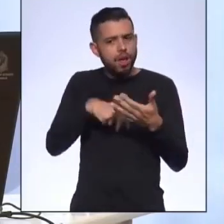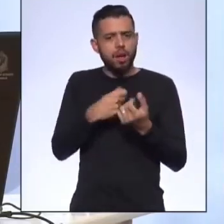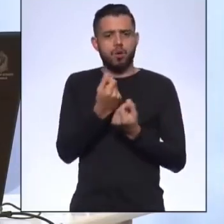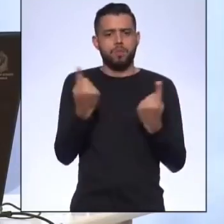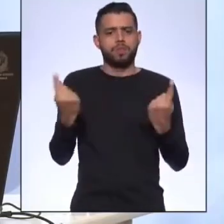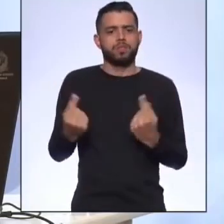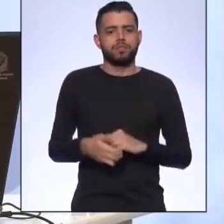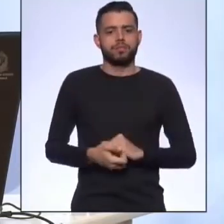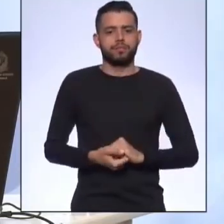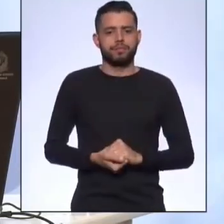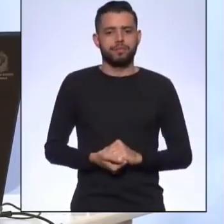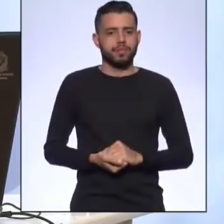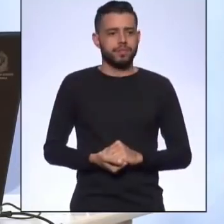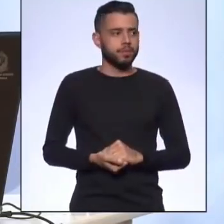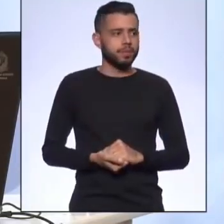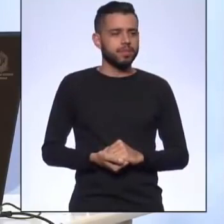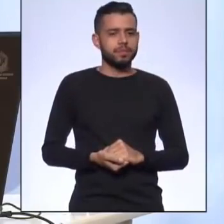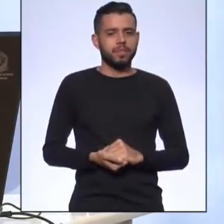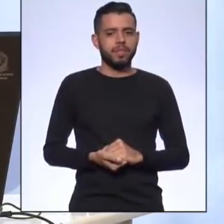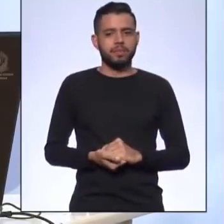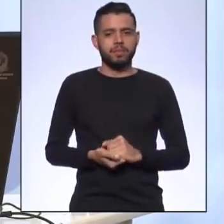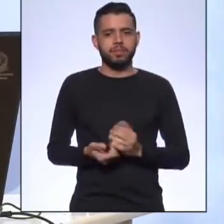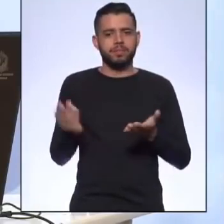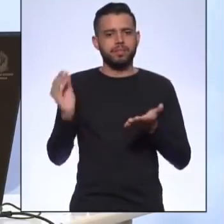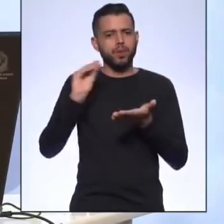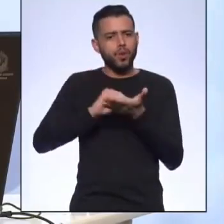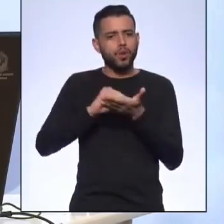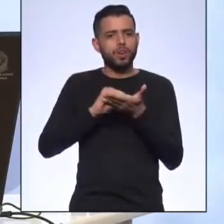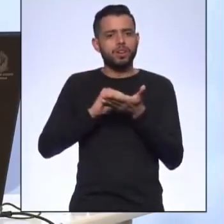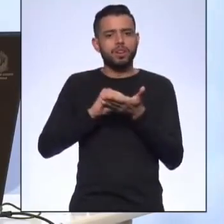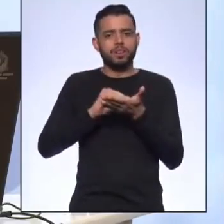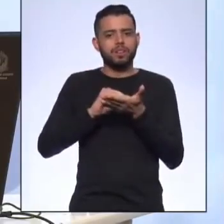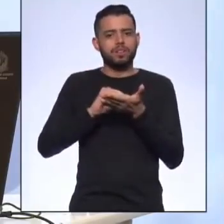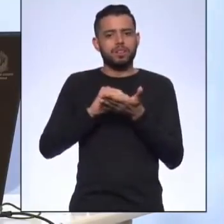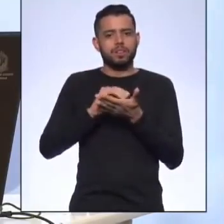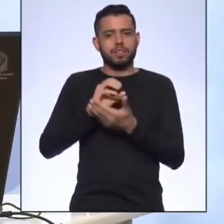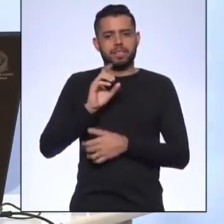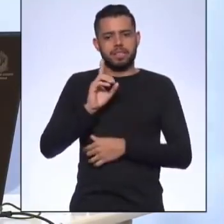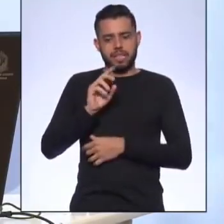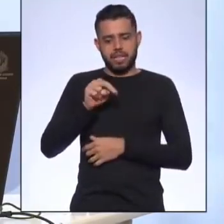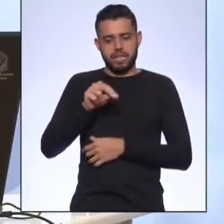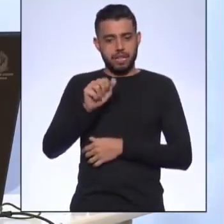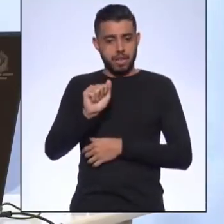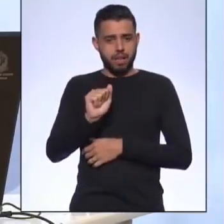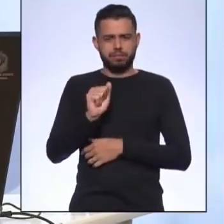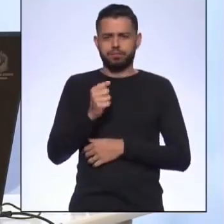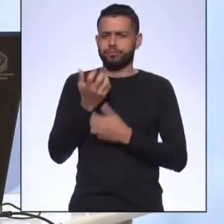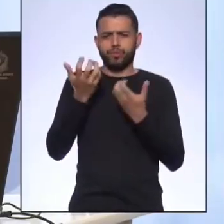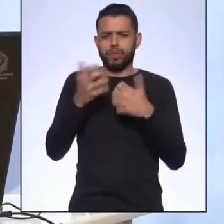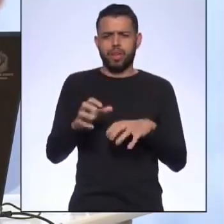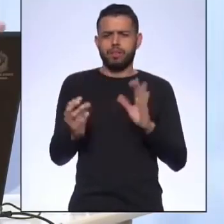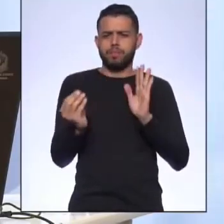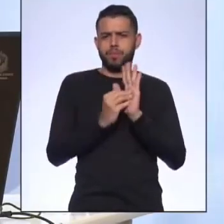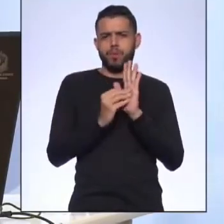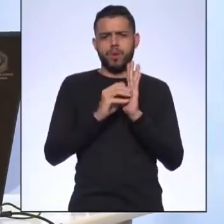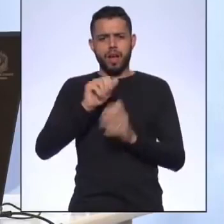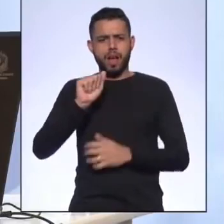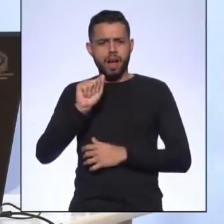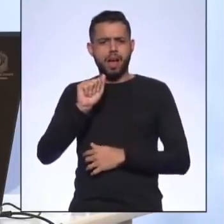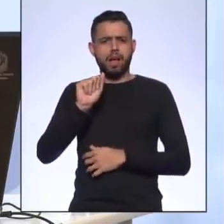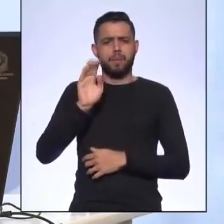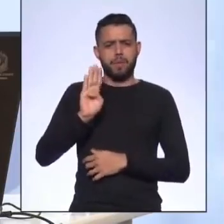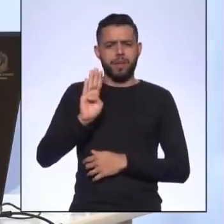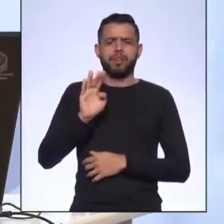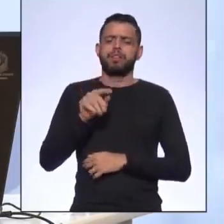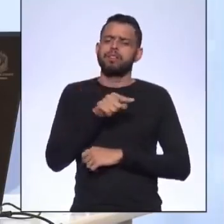A Jennifer colocou DNA. Eles não especificaram, professora, item A e item B, tá? Então, aí a senhora vai ter que tirar suas